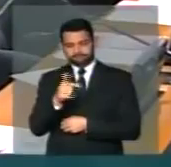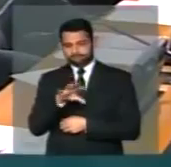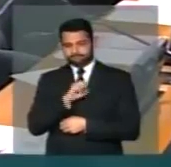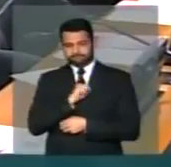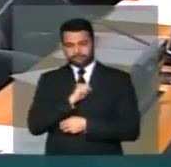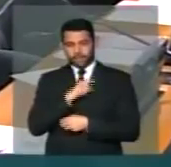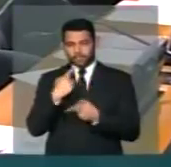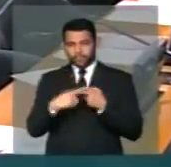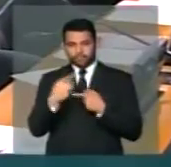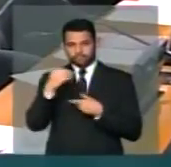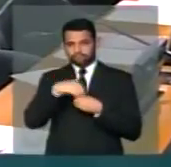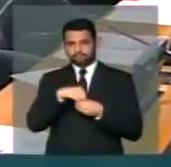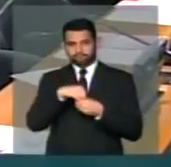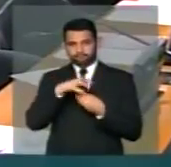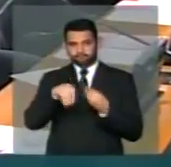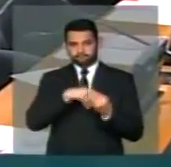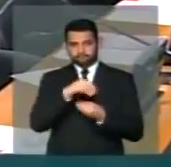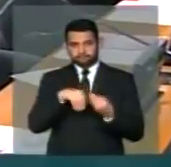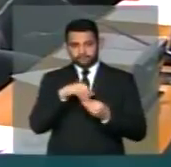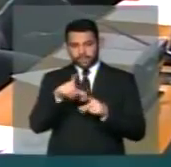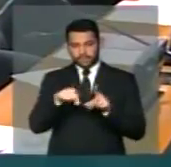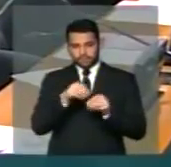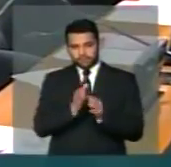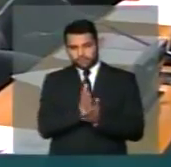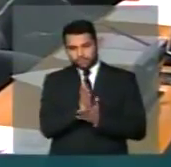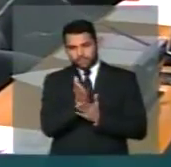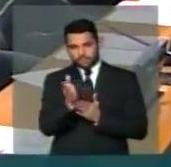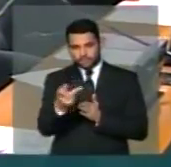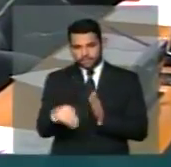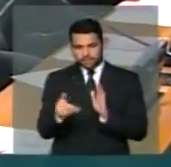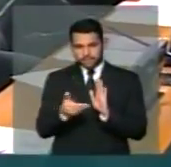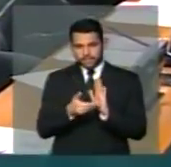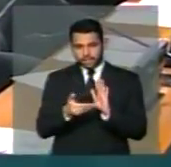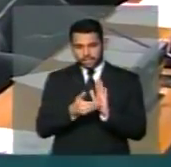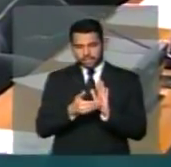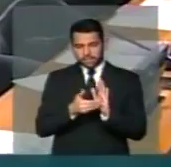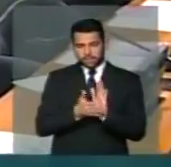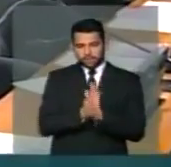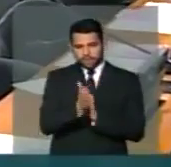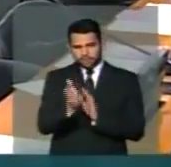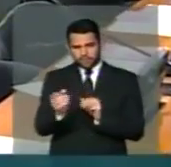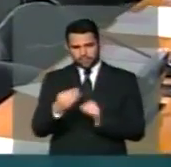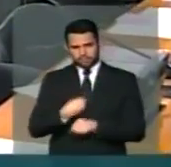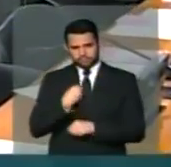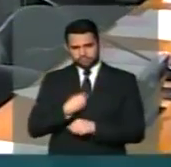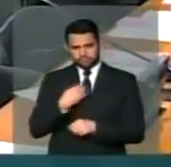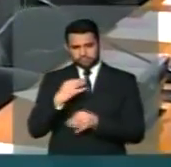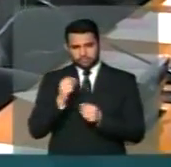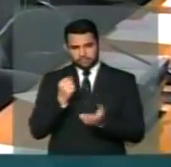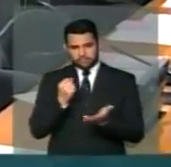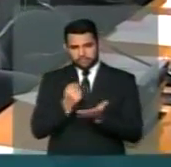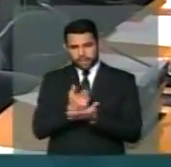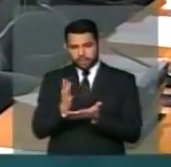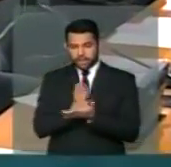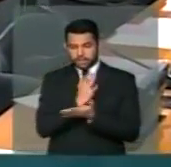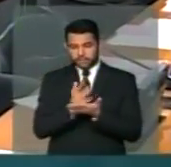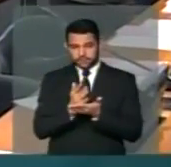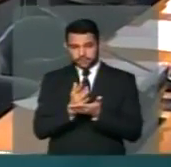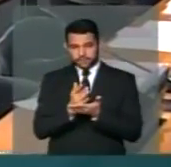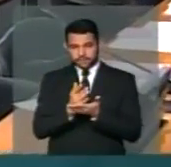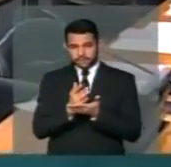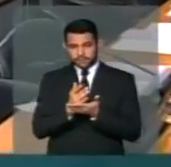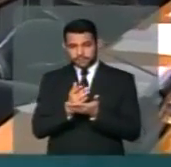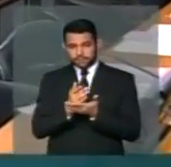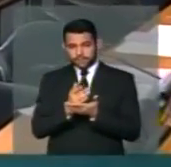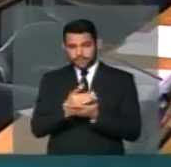eu não estou nesse meio. Escolhi um caminho nessa casa e é o caminho que eu trilho de correção. Pago às vezes por isso, porque hoje